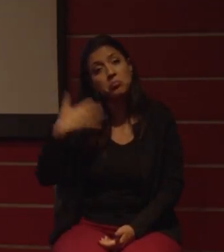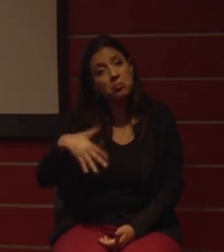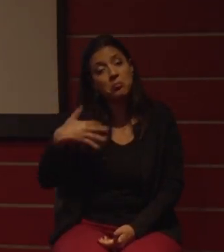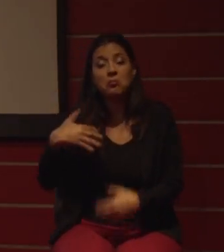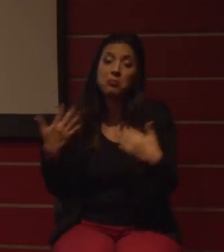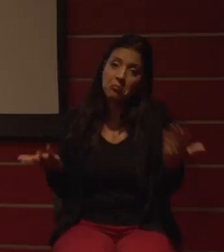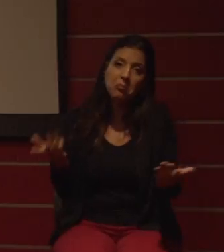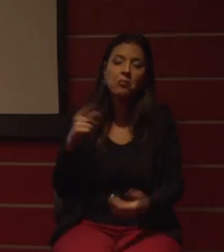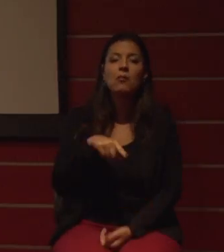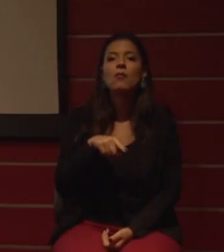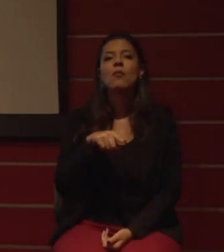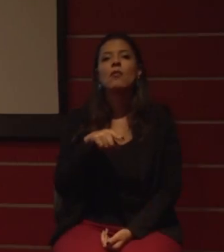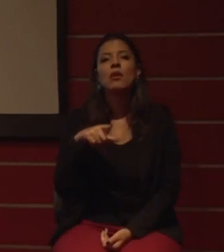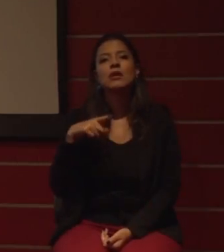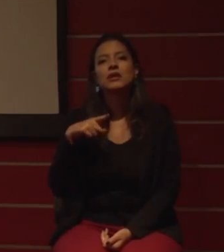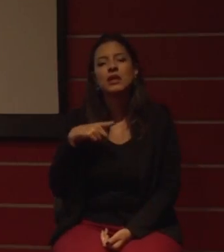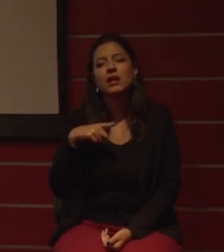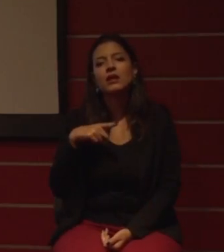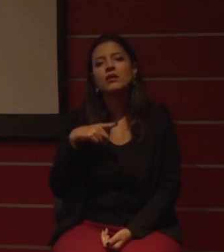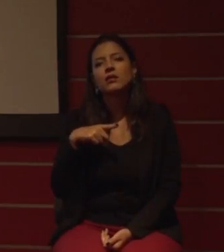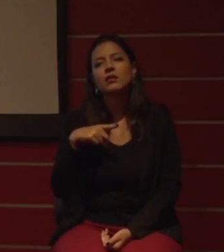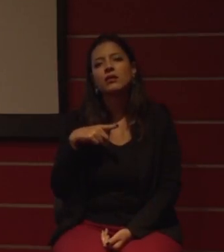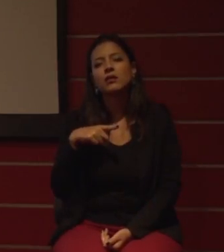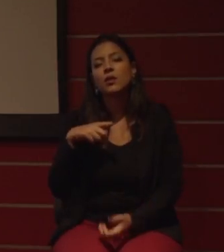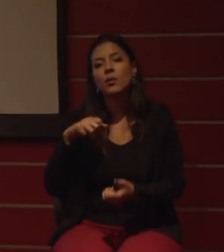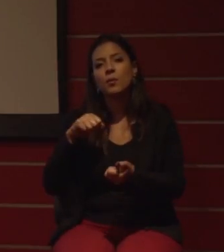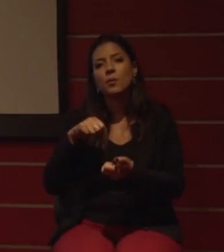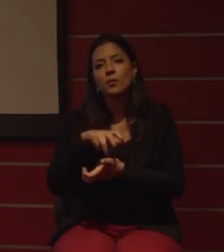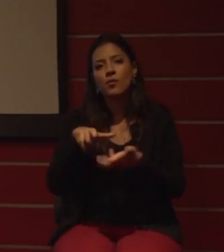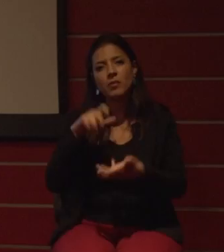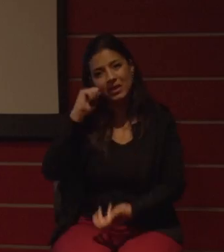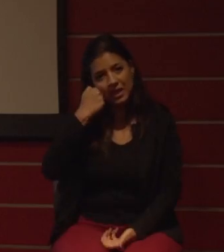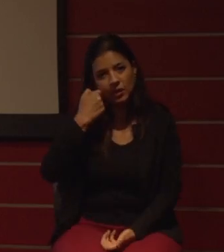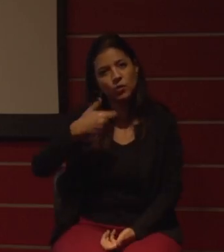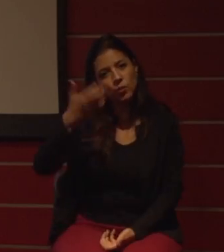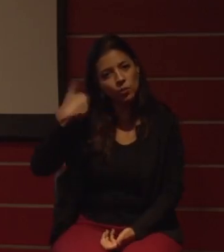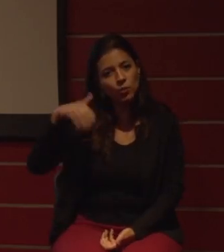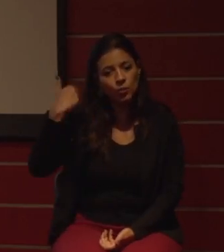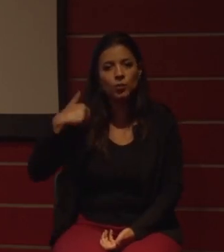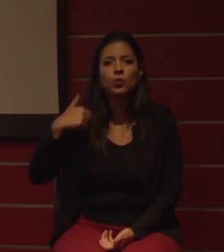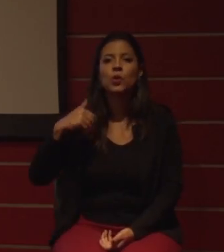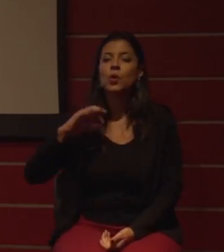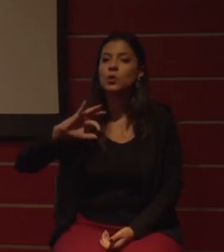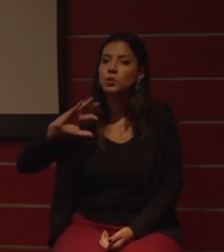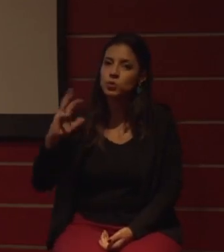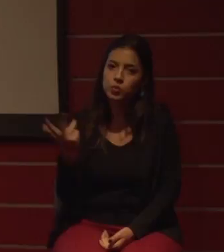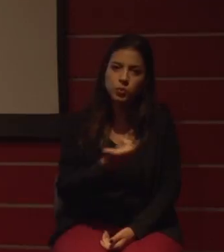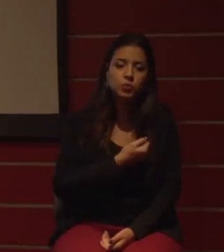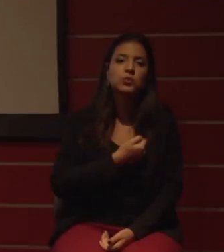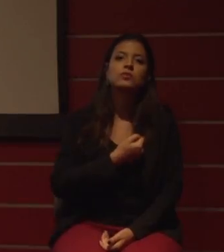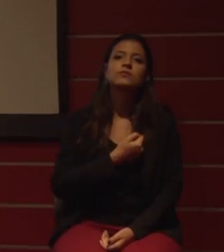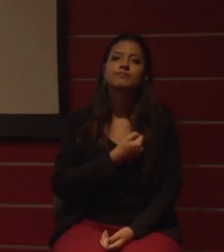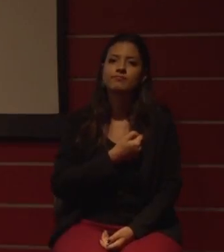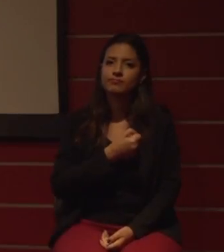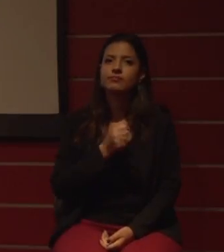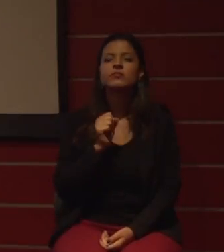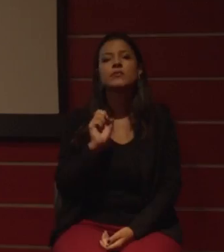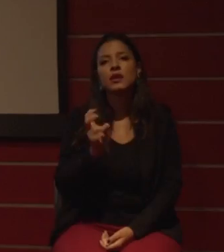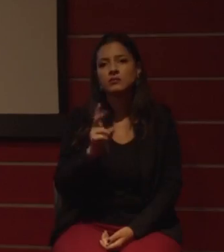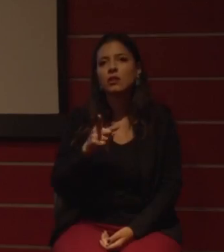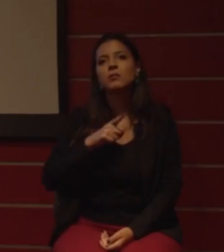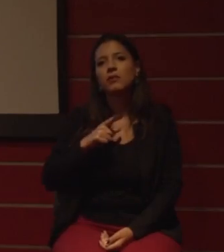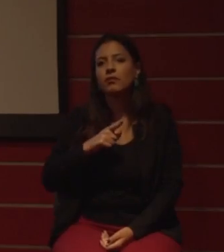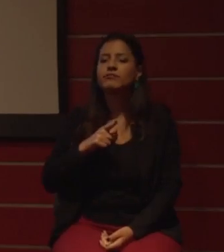da que era uma questão também do movimento negro na época né que todos os linchamentos eles eram sempre noticiados de forma